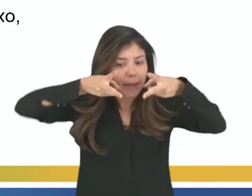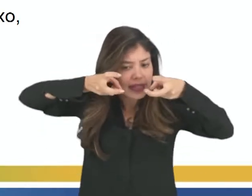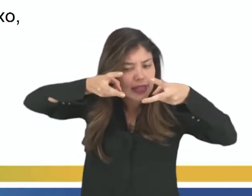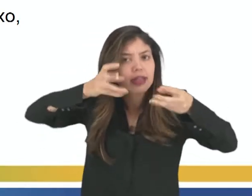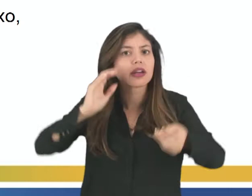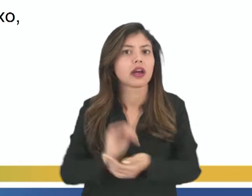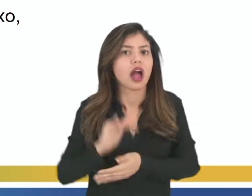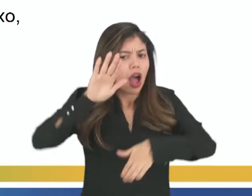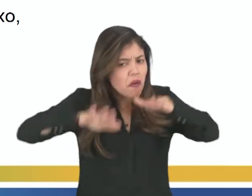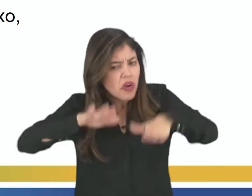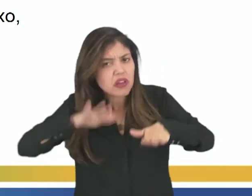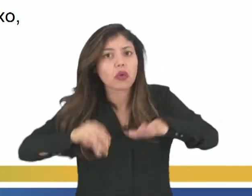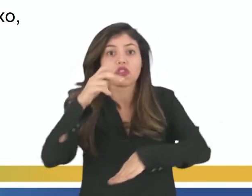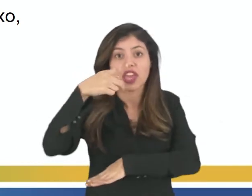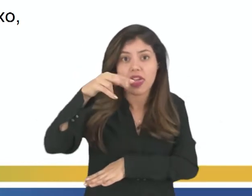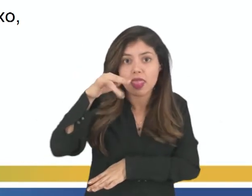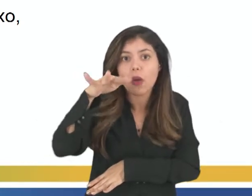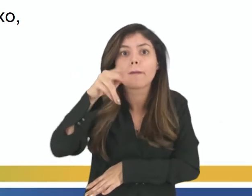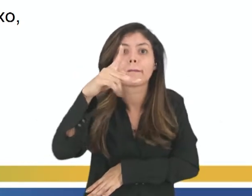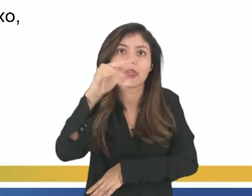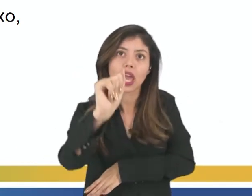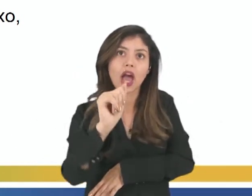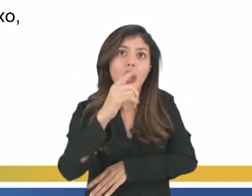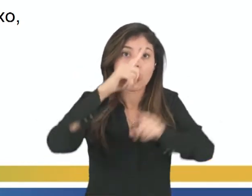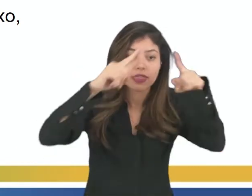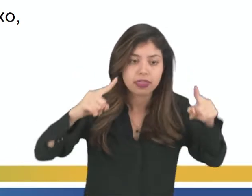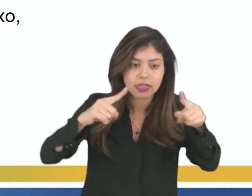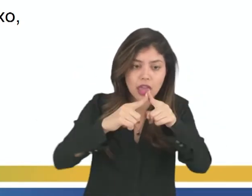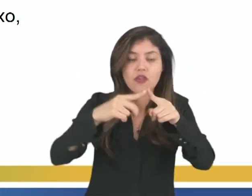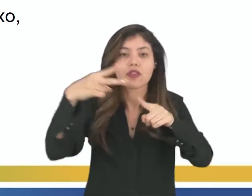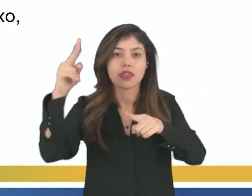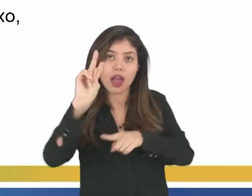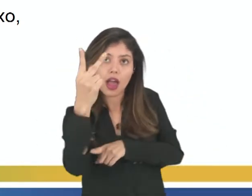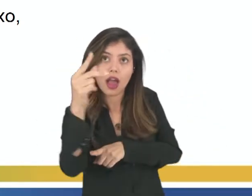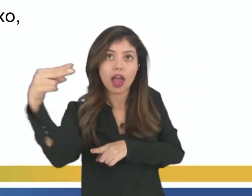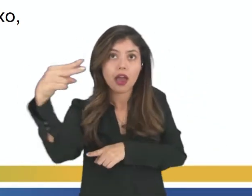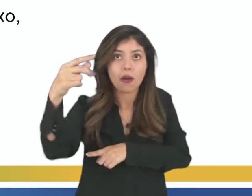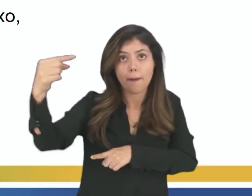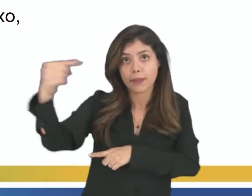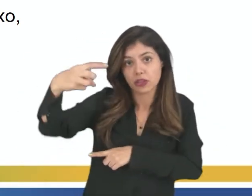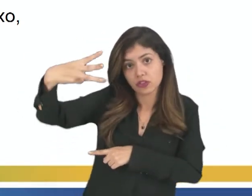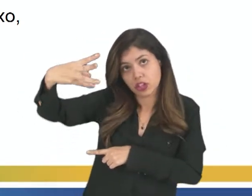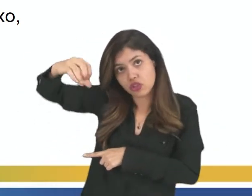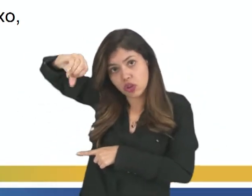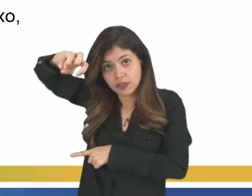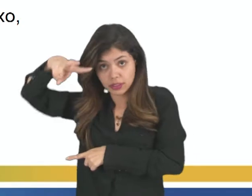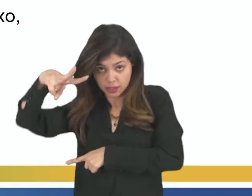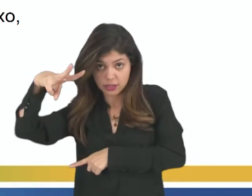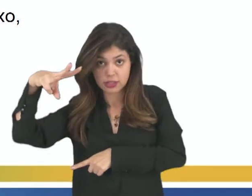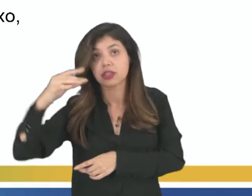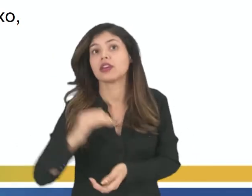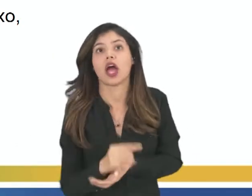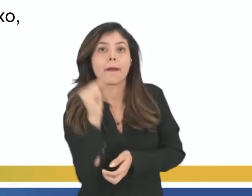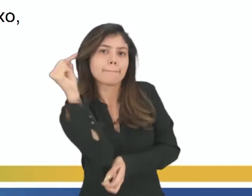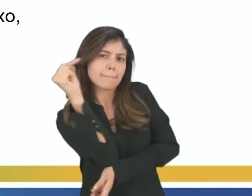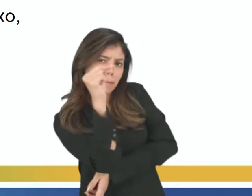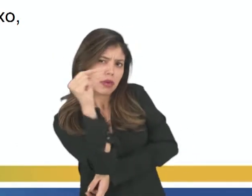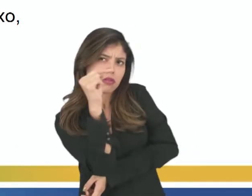que a variação de entalpia aqui, que o ΔH dessa primeira reação, ele tem um valor negativo,